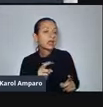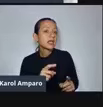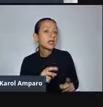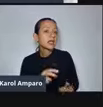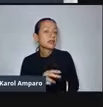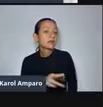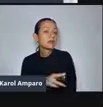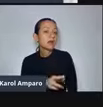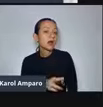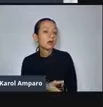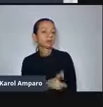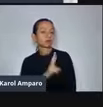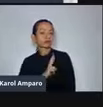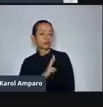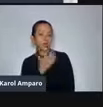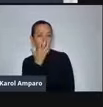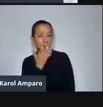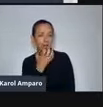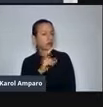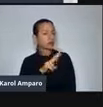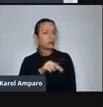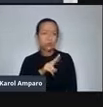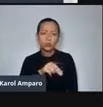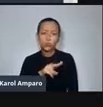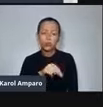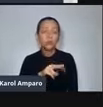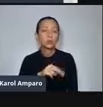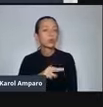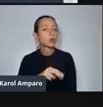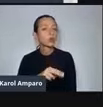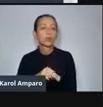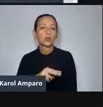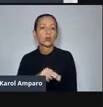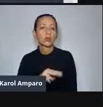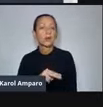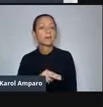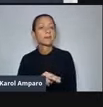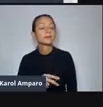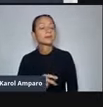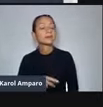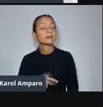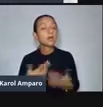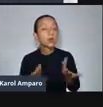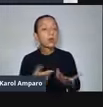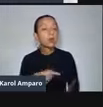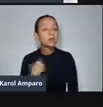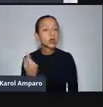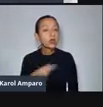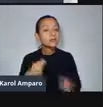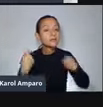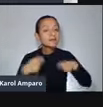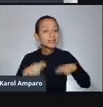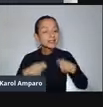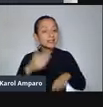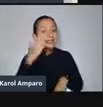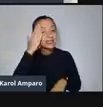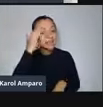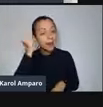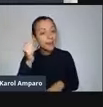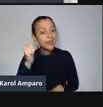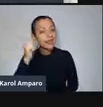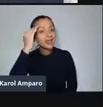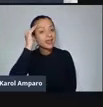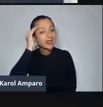minhas perguntas, né? Assim, saibamos ouvir e escutar,